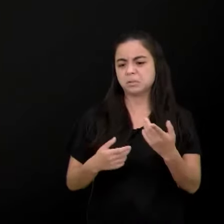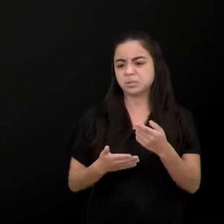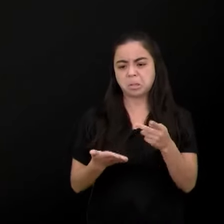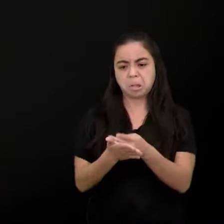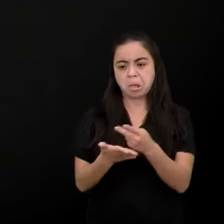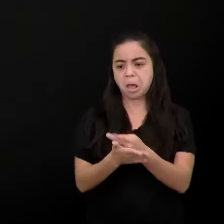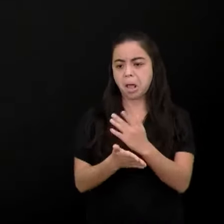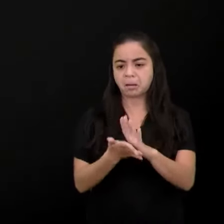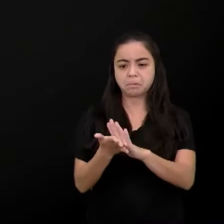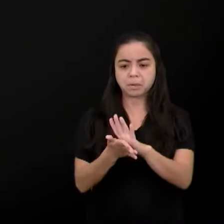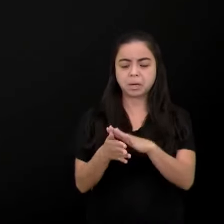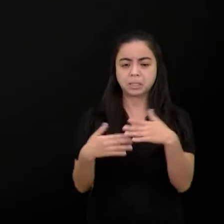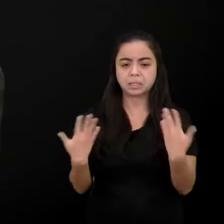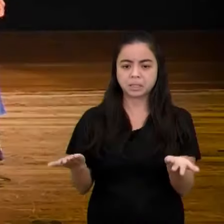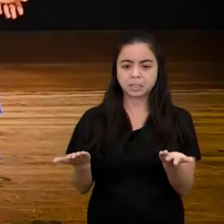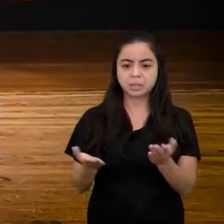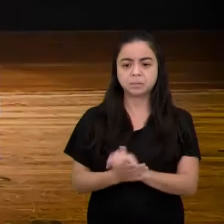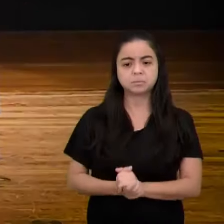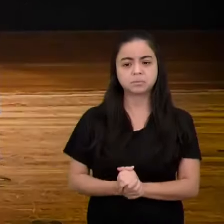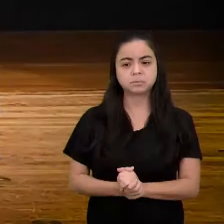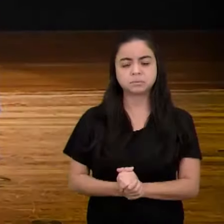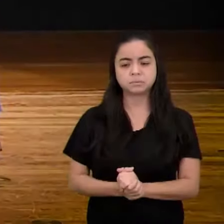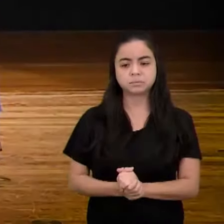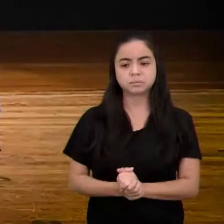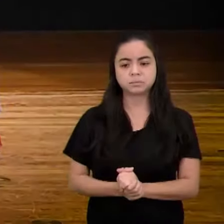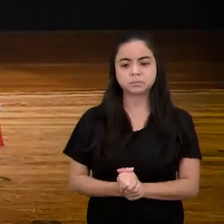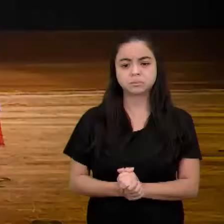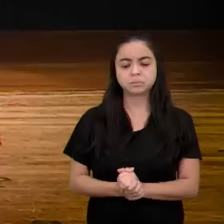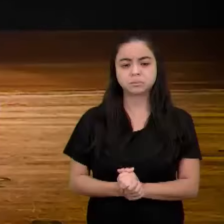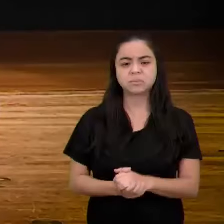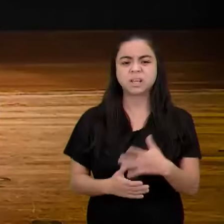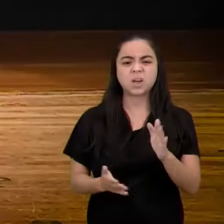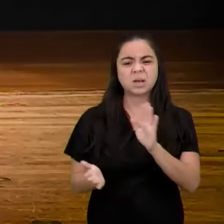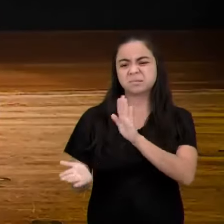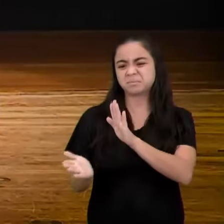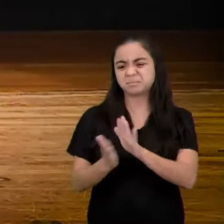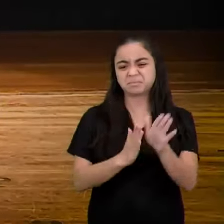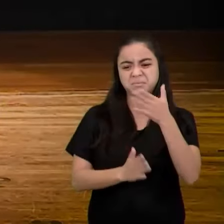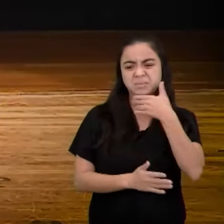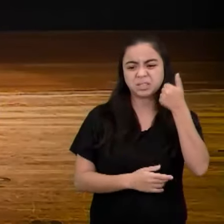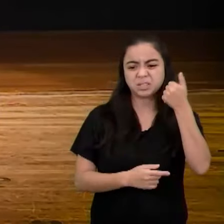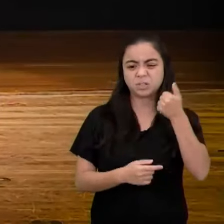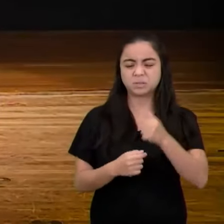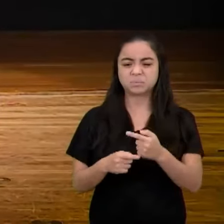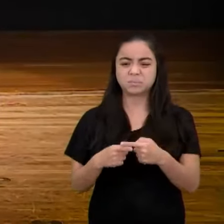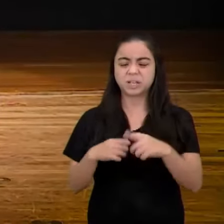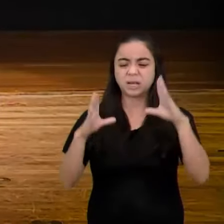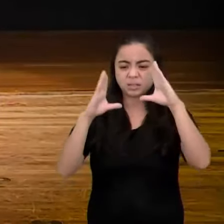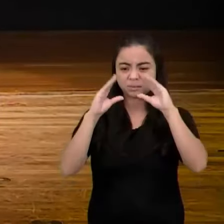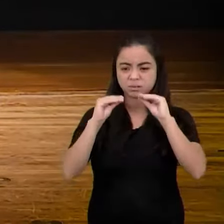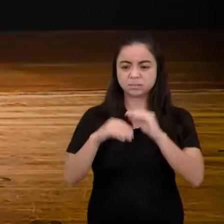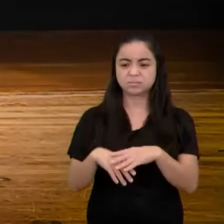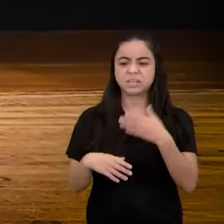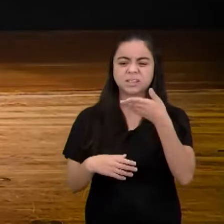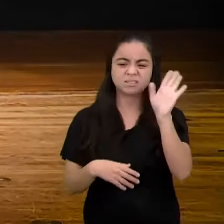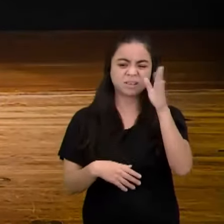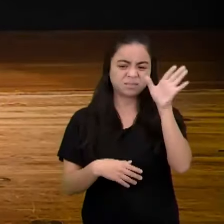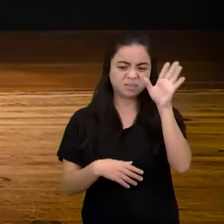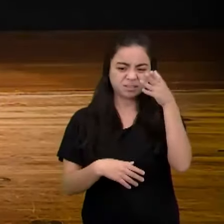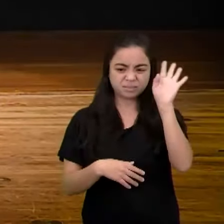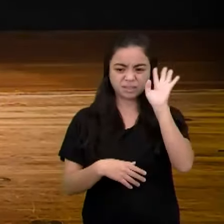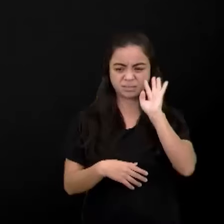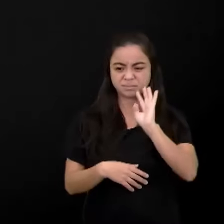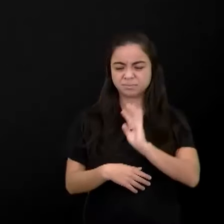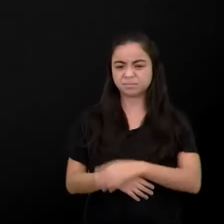errado. Nossa, que mané. Eu acho melhor eu ir embora antes que anoiteça. Vai e não volte mais,